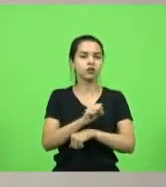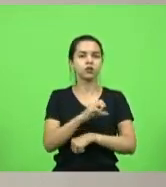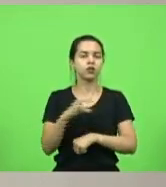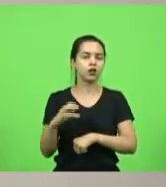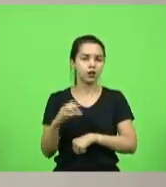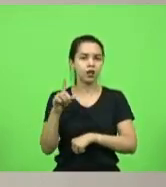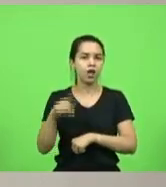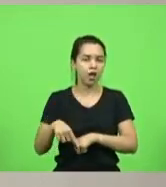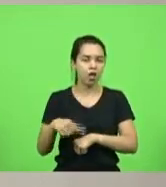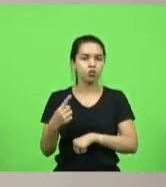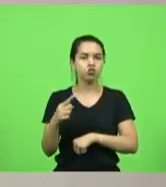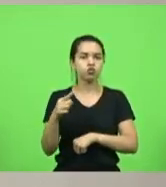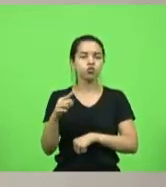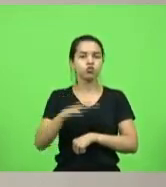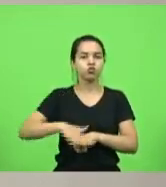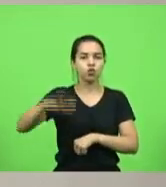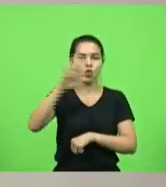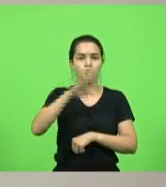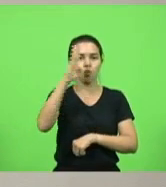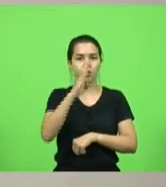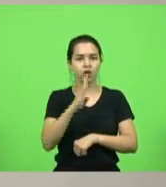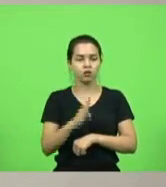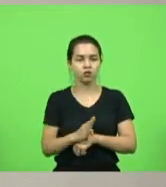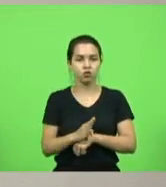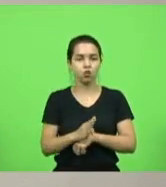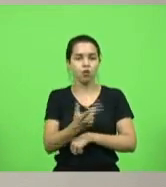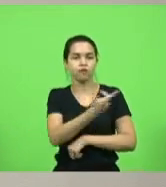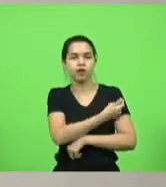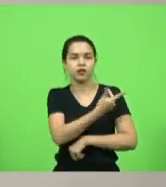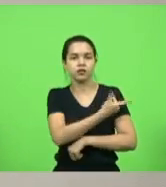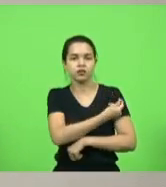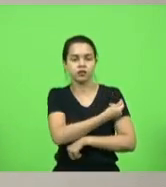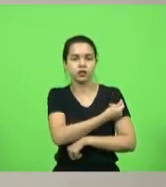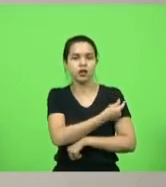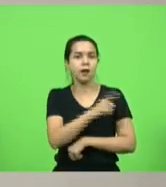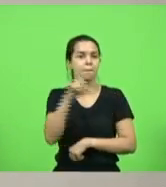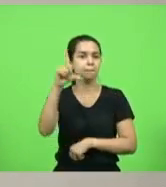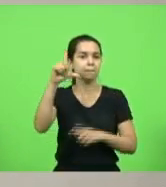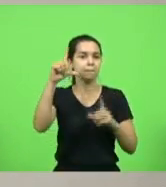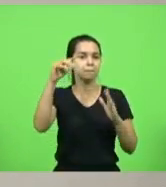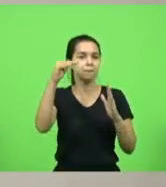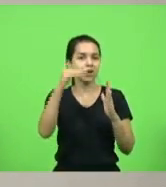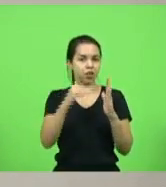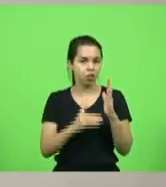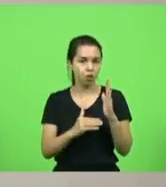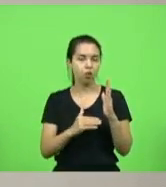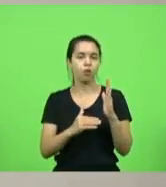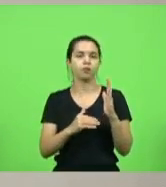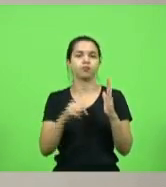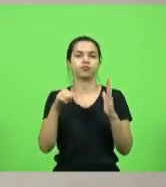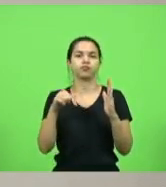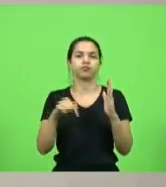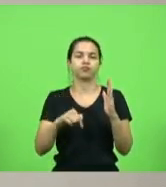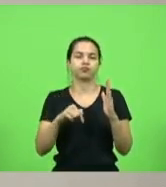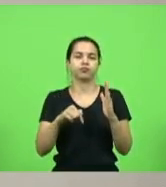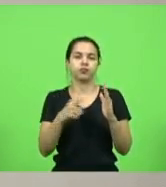da federação que menos imunizou proporcionalmente sua população. É em